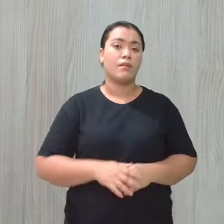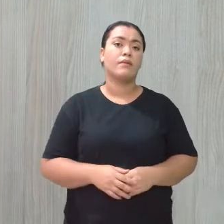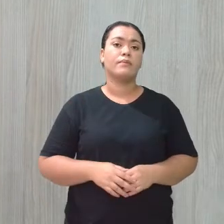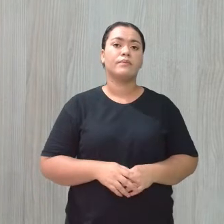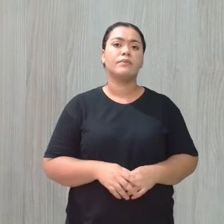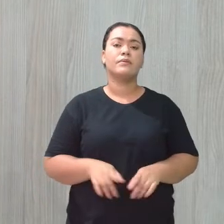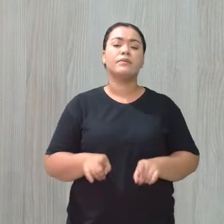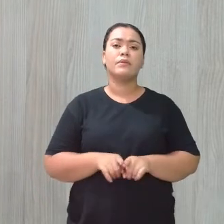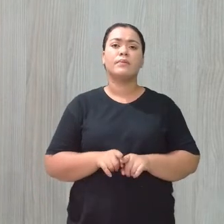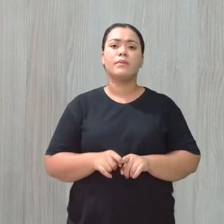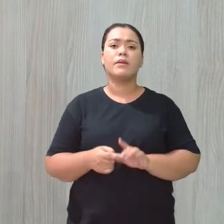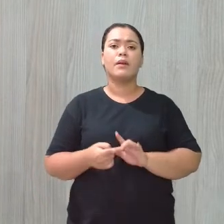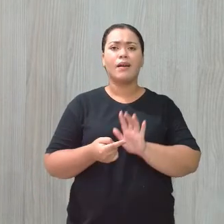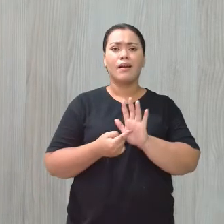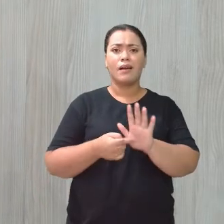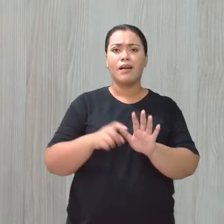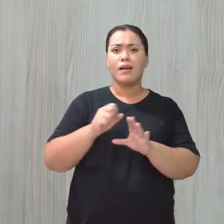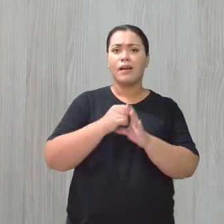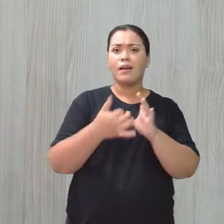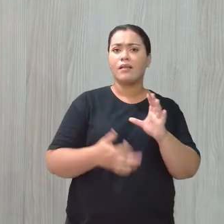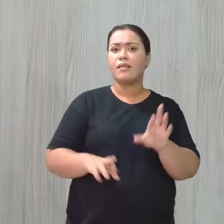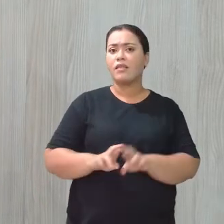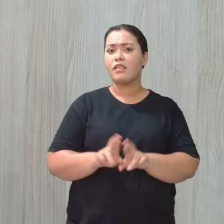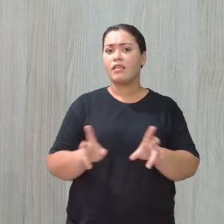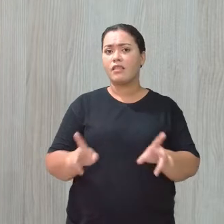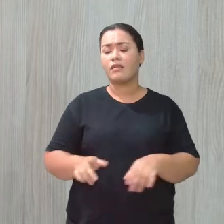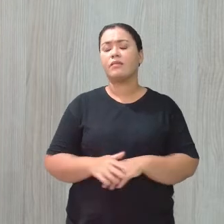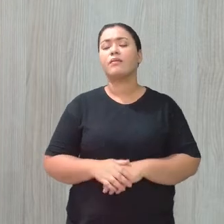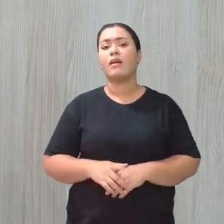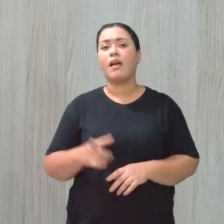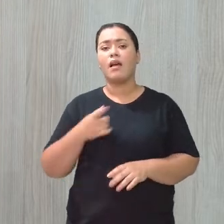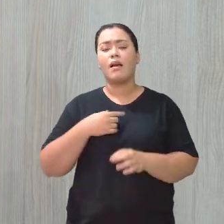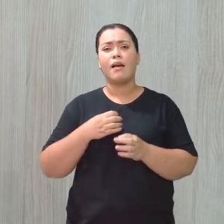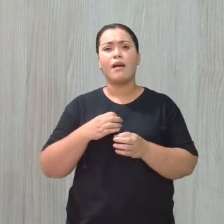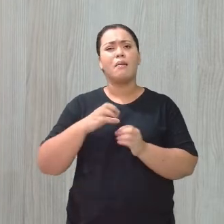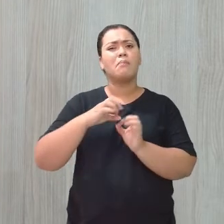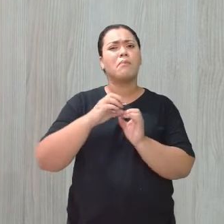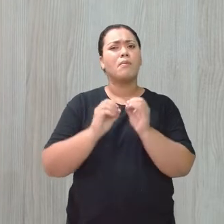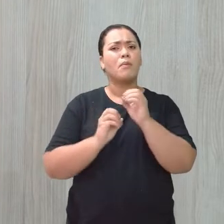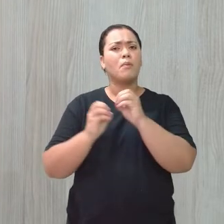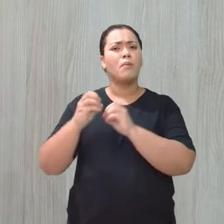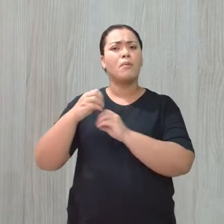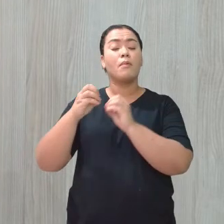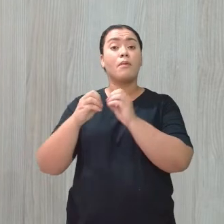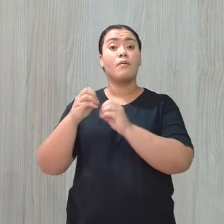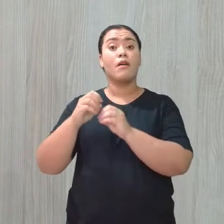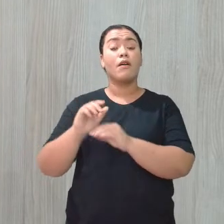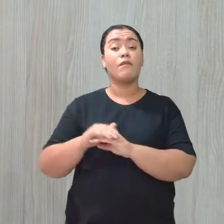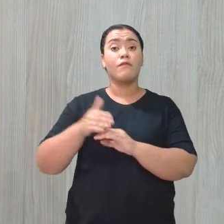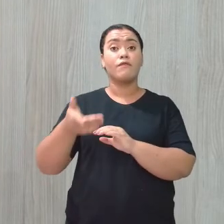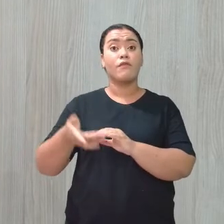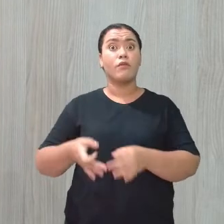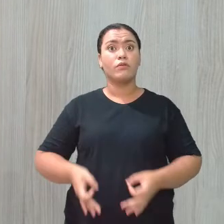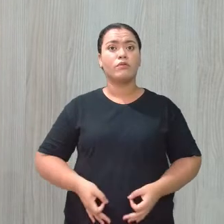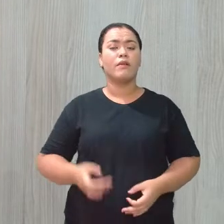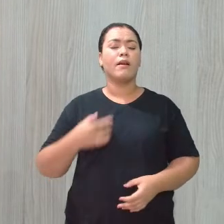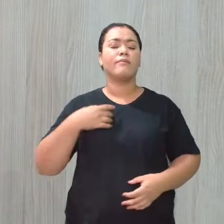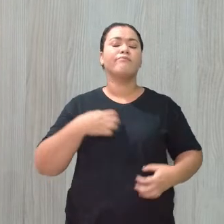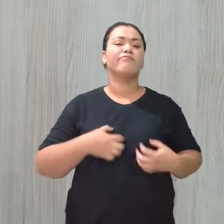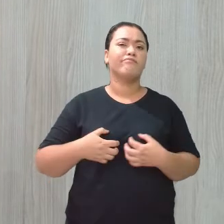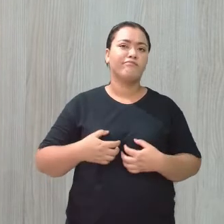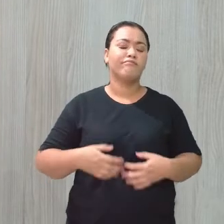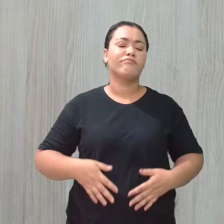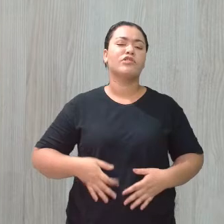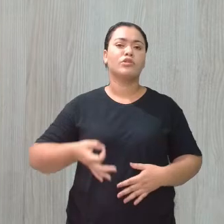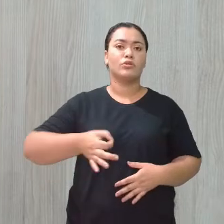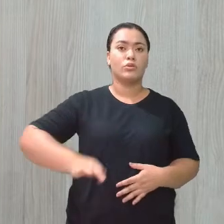vai apresentar uma característica diferente, uma formação de célula fora do útero, trazendo aí esse desconforto.